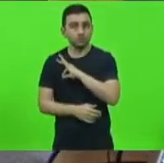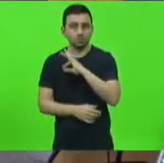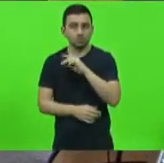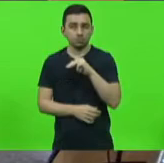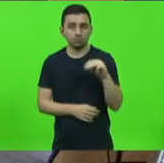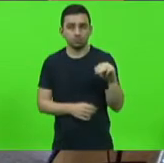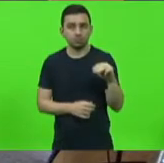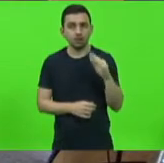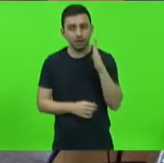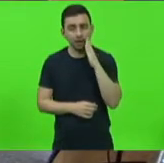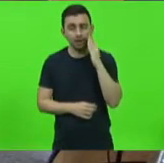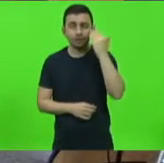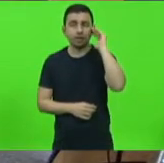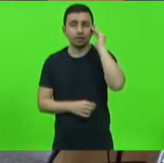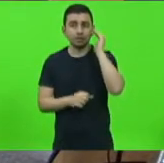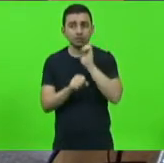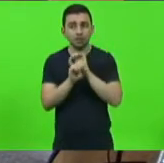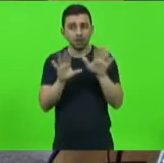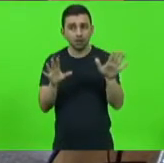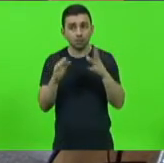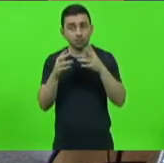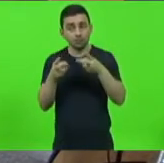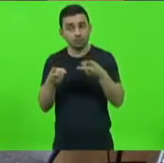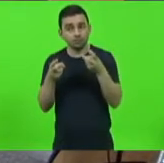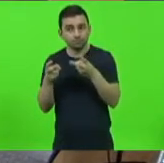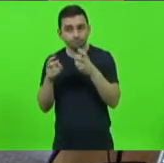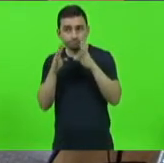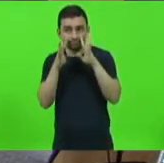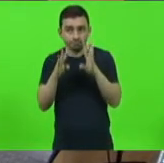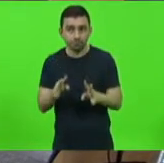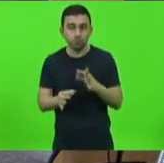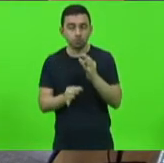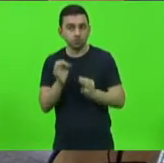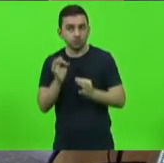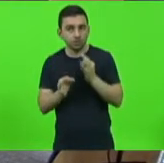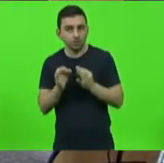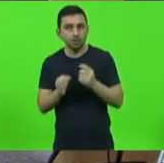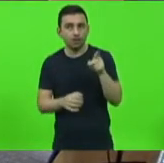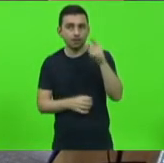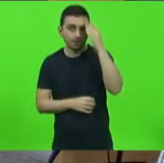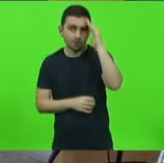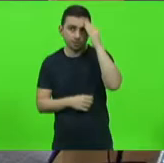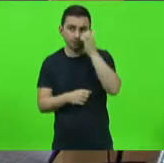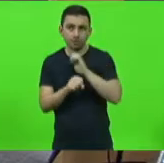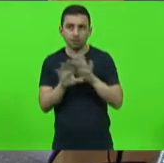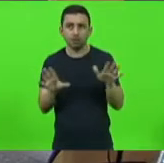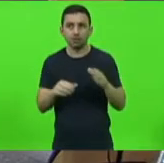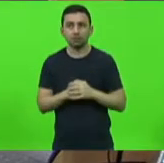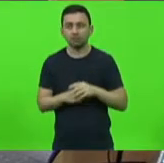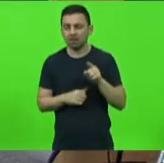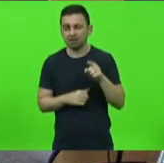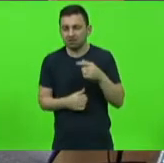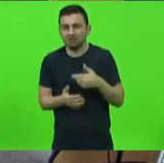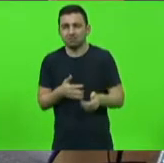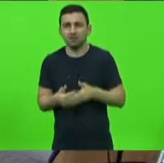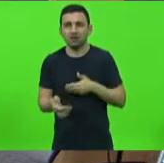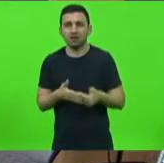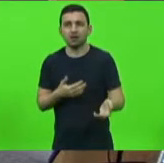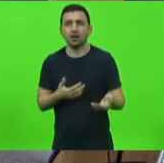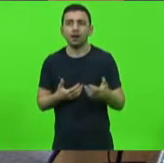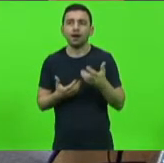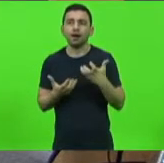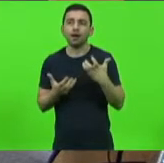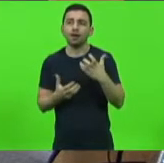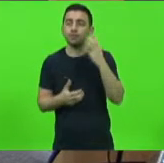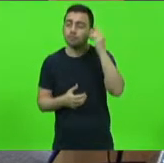isso. Se ele observasse as ações no Judiciário, ele entenderia isso. Mas ele não quer entender. Gosta de olhar apenas para